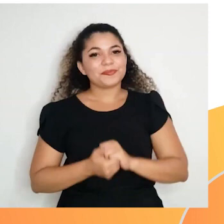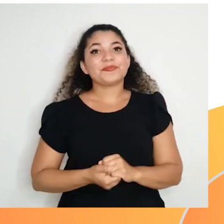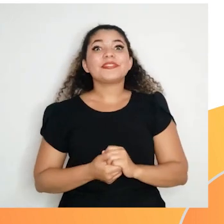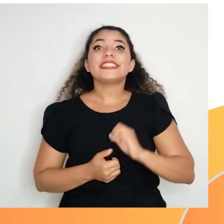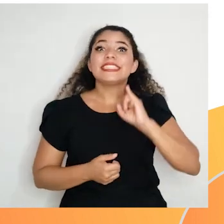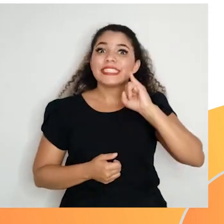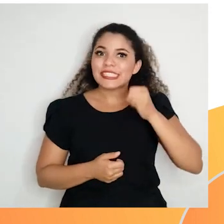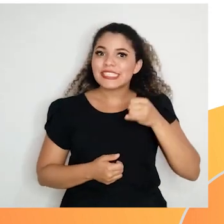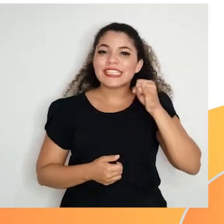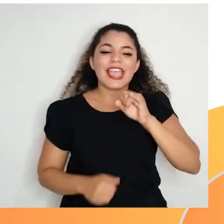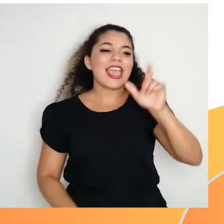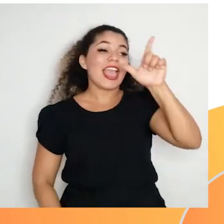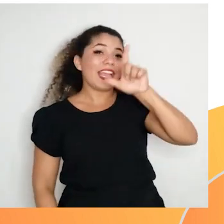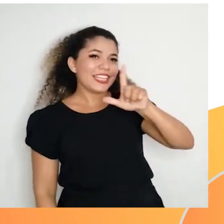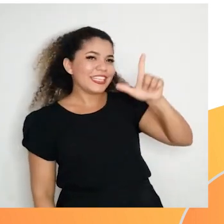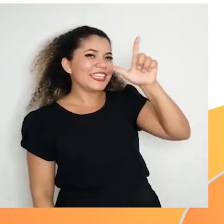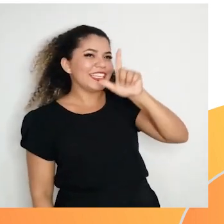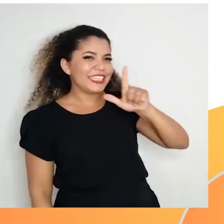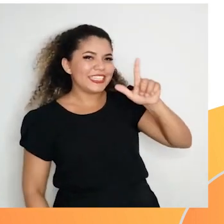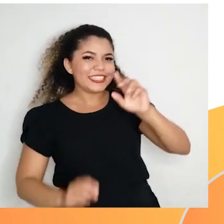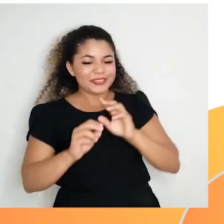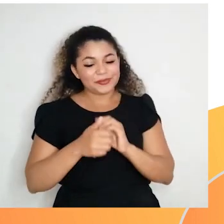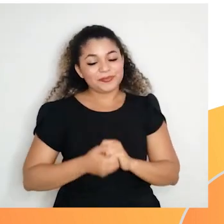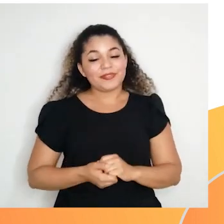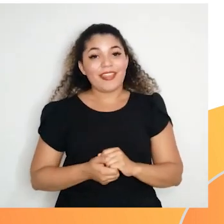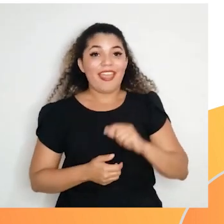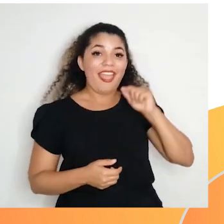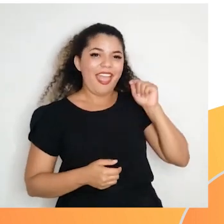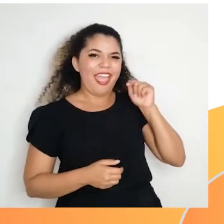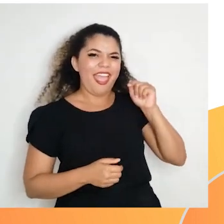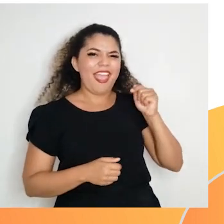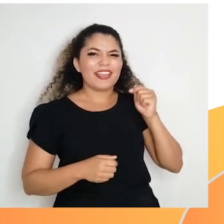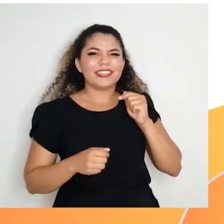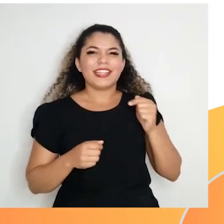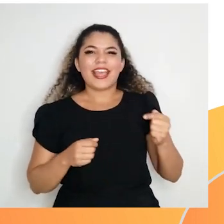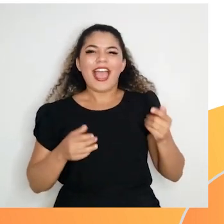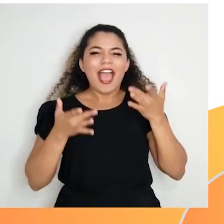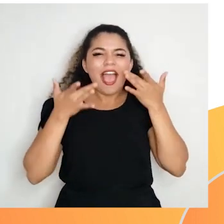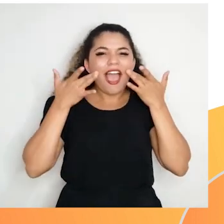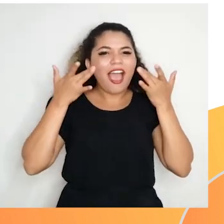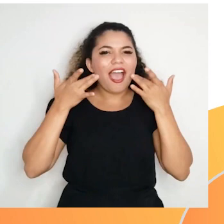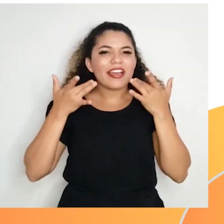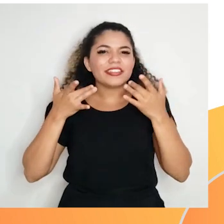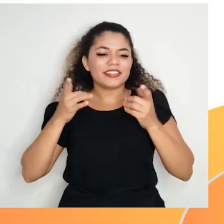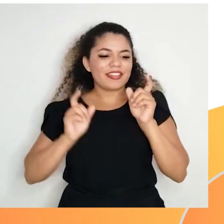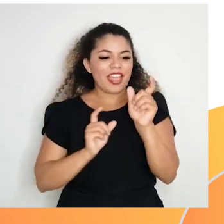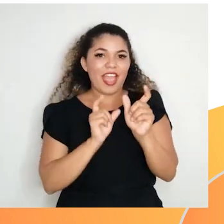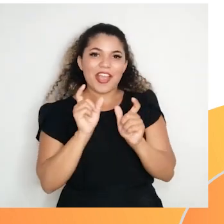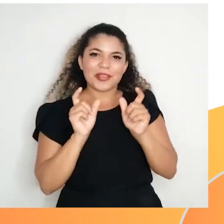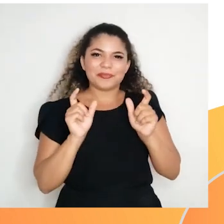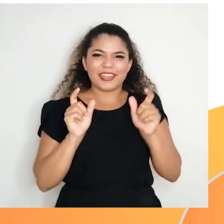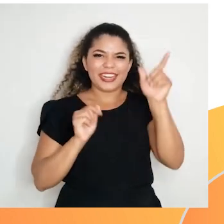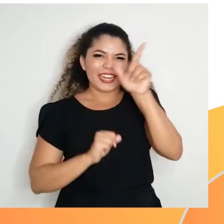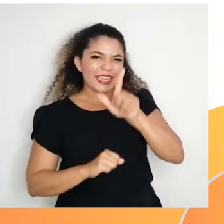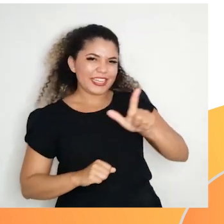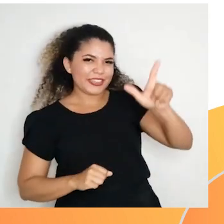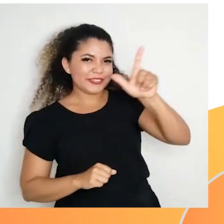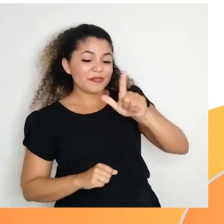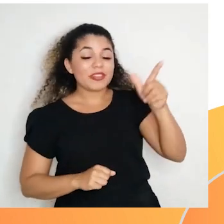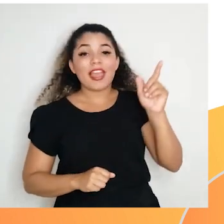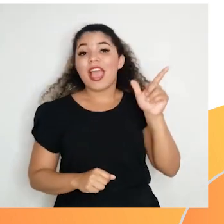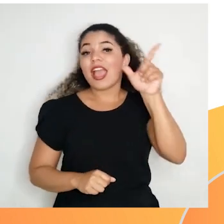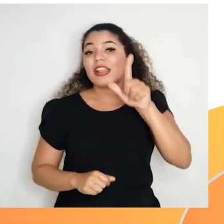literatura. Sim, literatura. Ela, a arte das palavras.